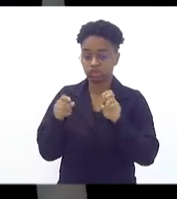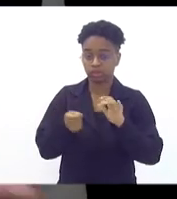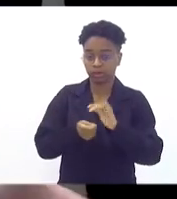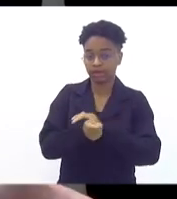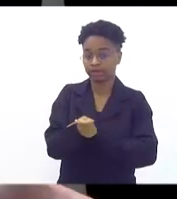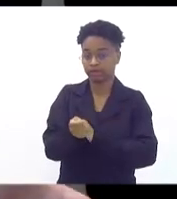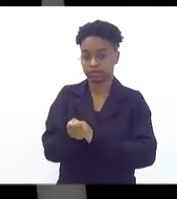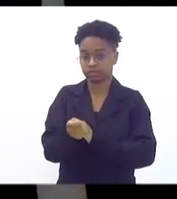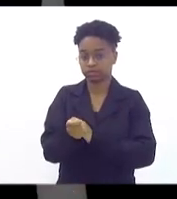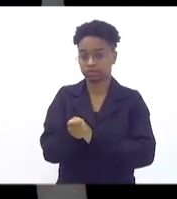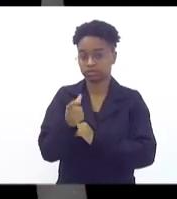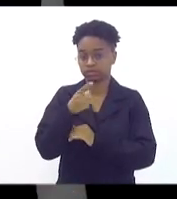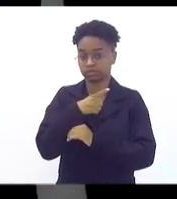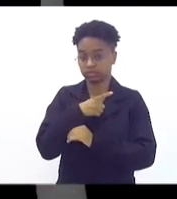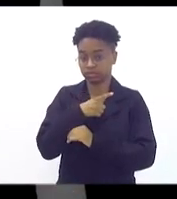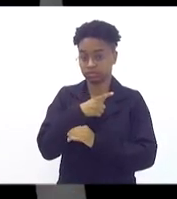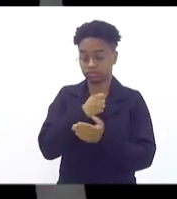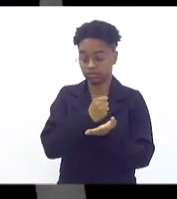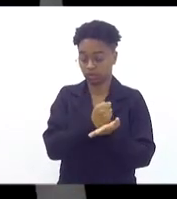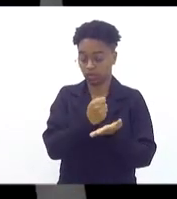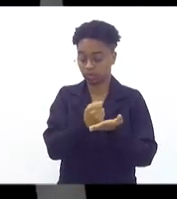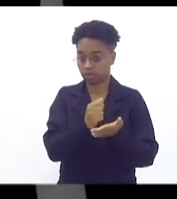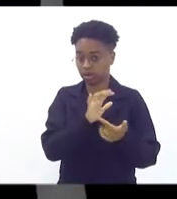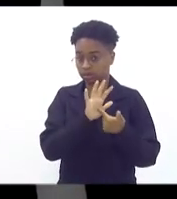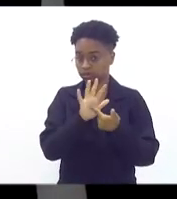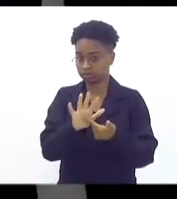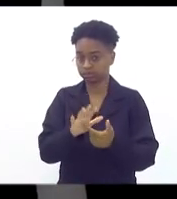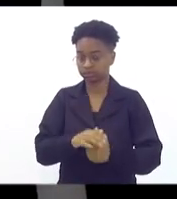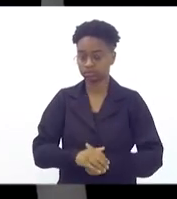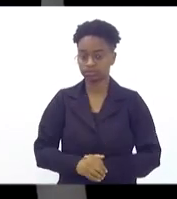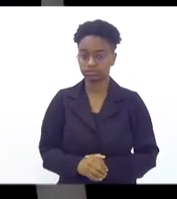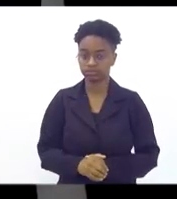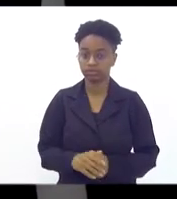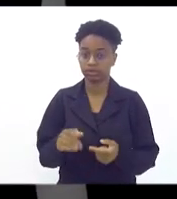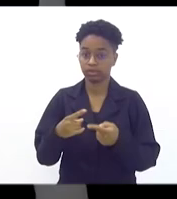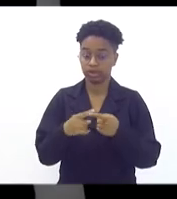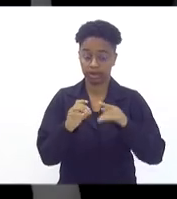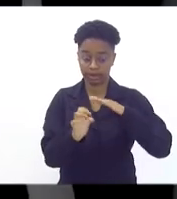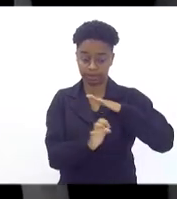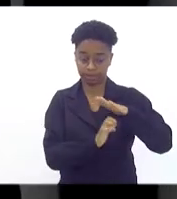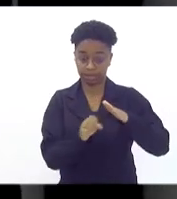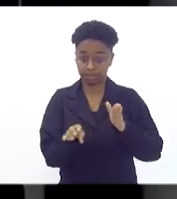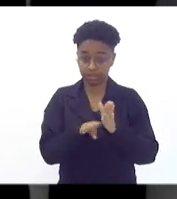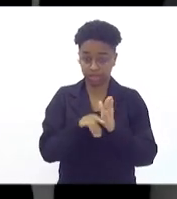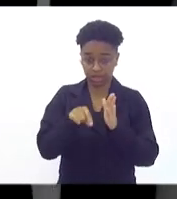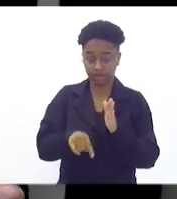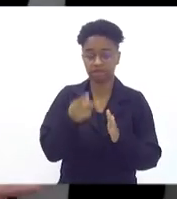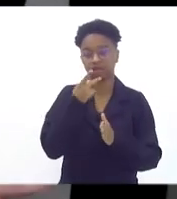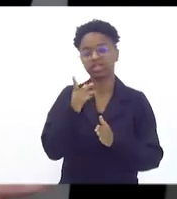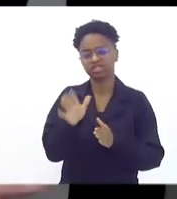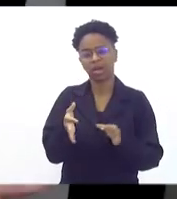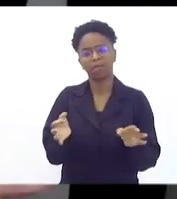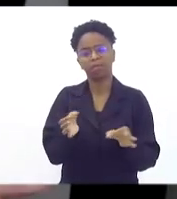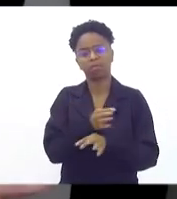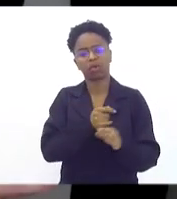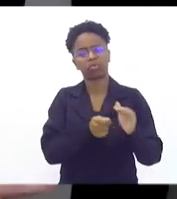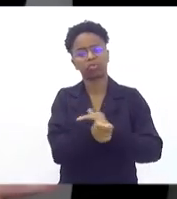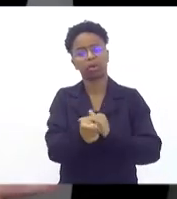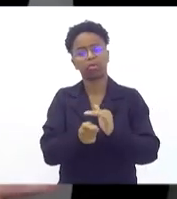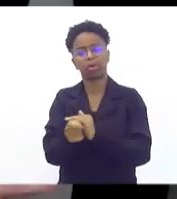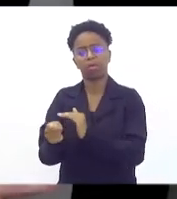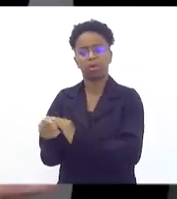previstos no contrato de concessão a empresa Vem aqui diz que fez todos os investimentos